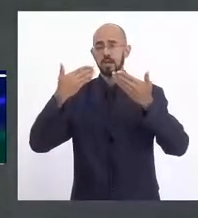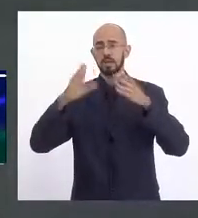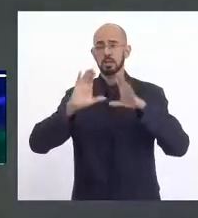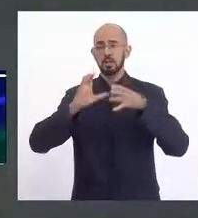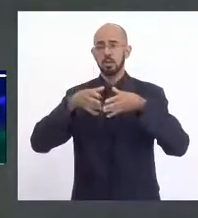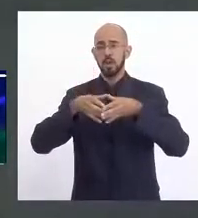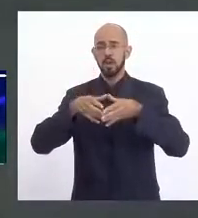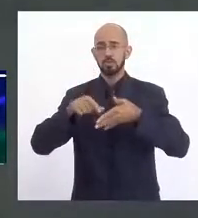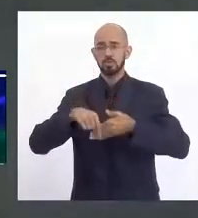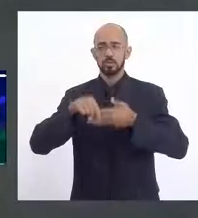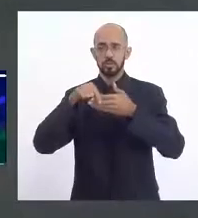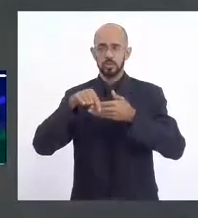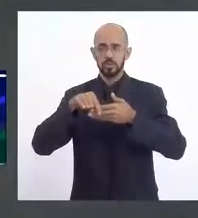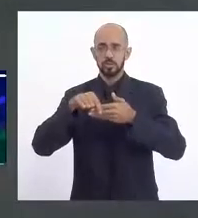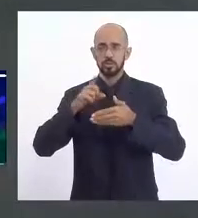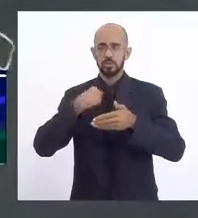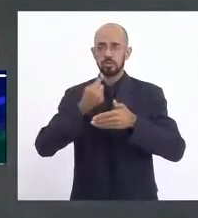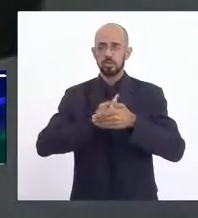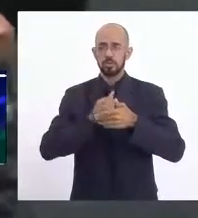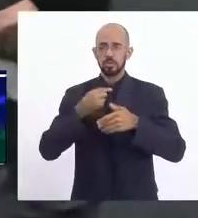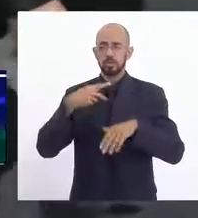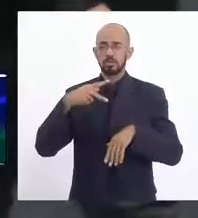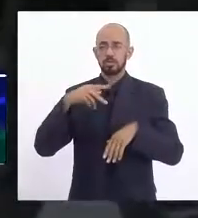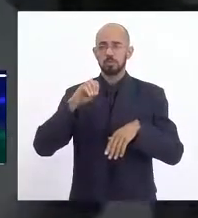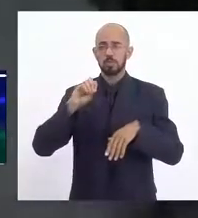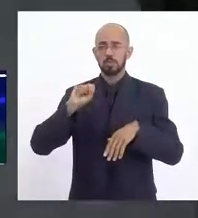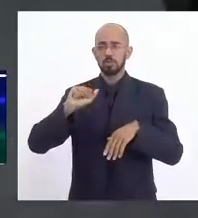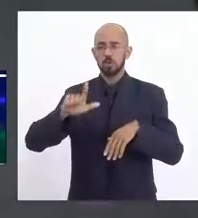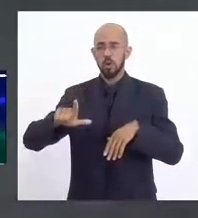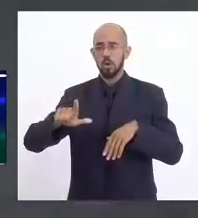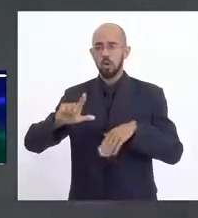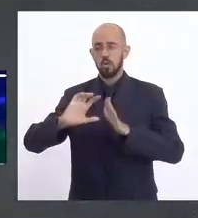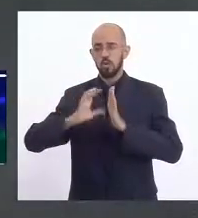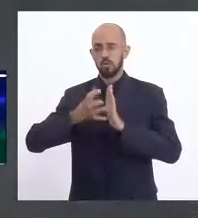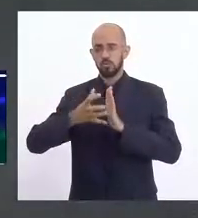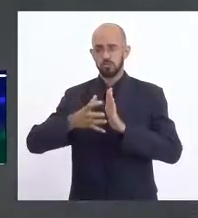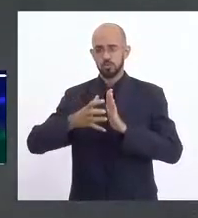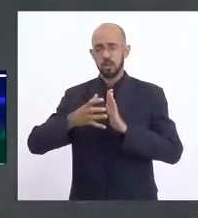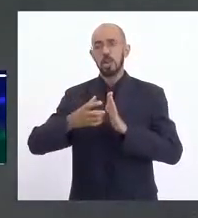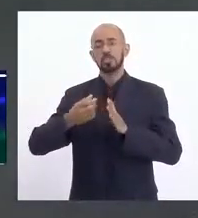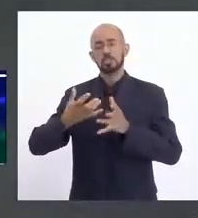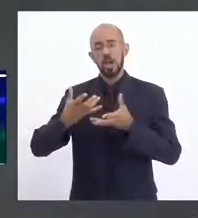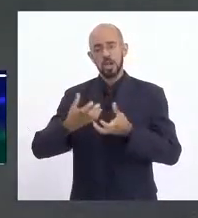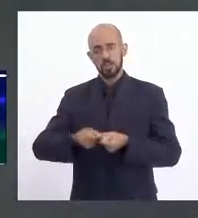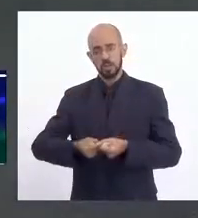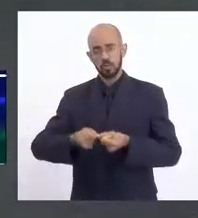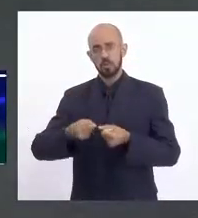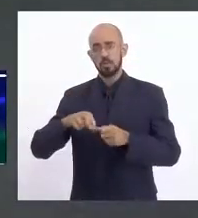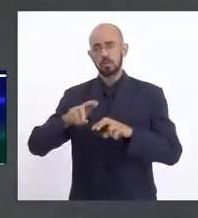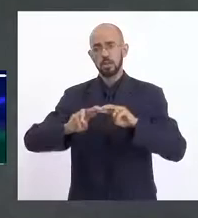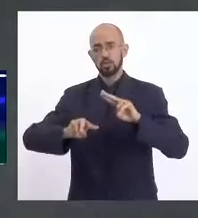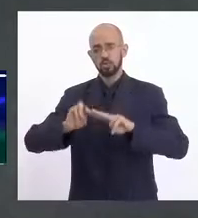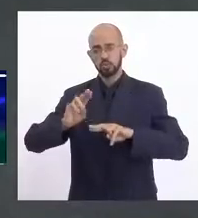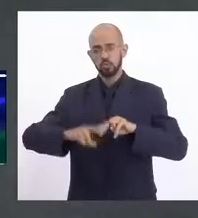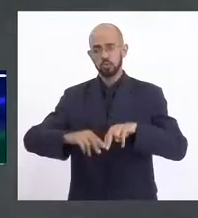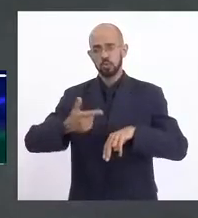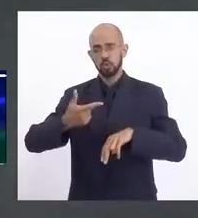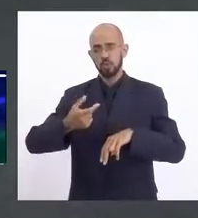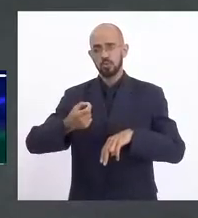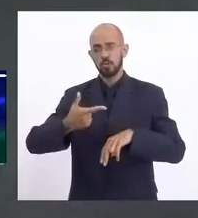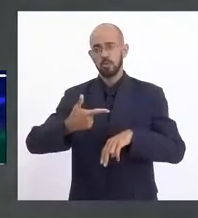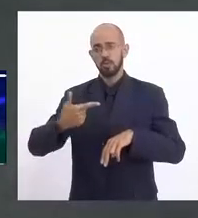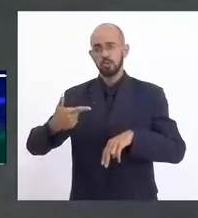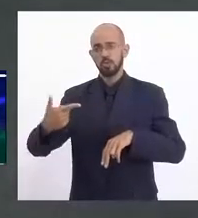Líderes. Então, nós do PSOL fechamos o acordo para ser junho de